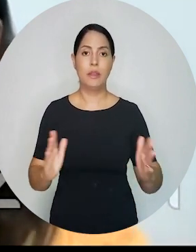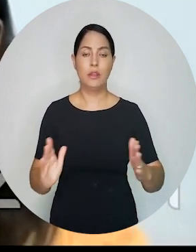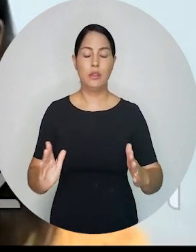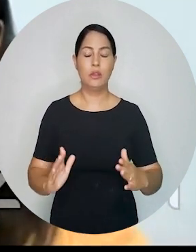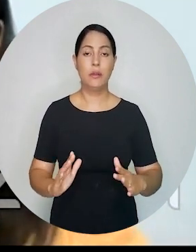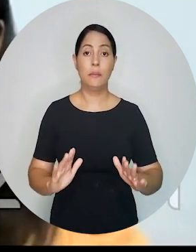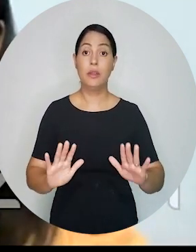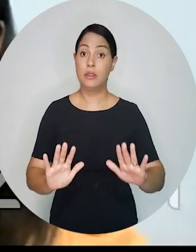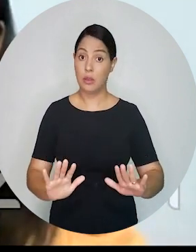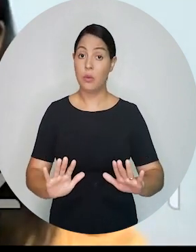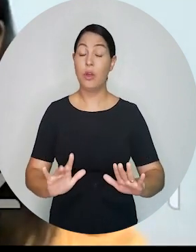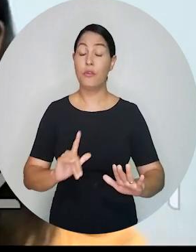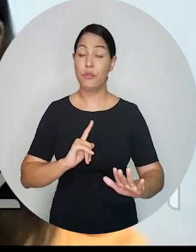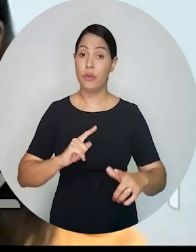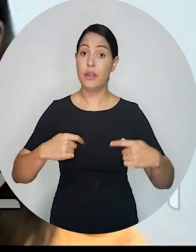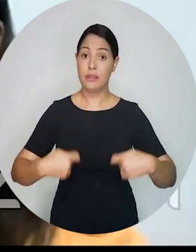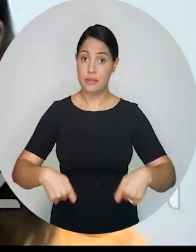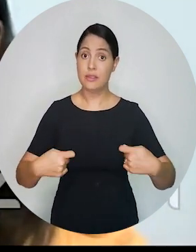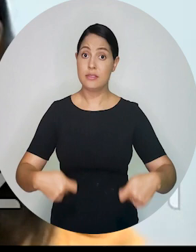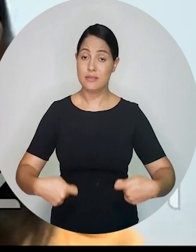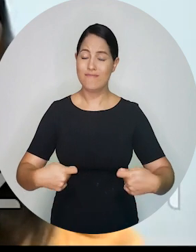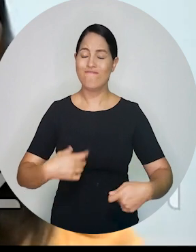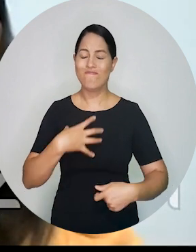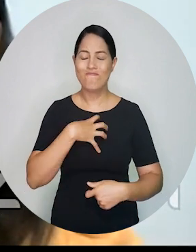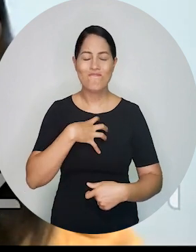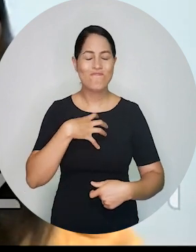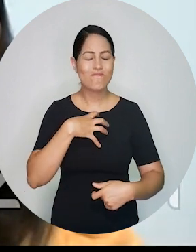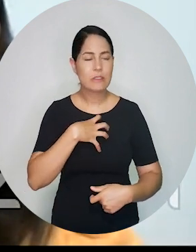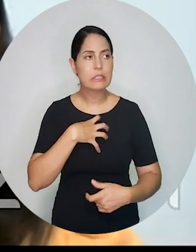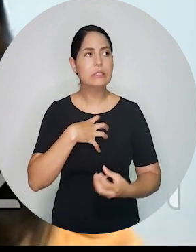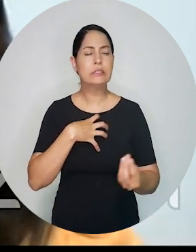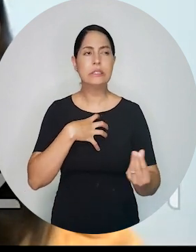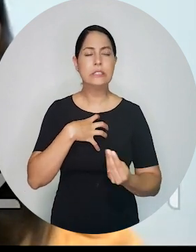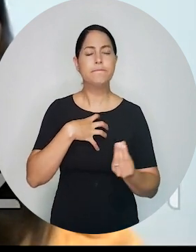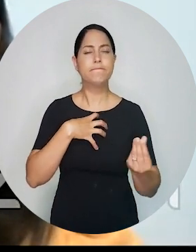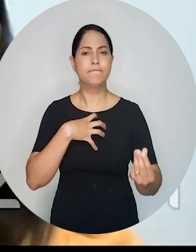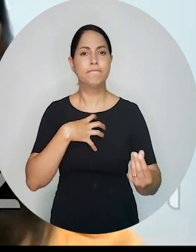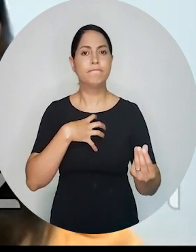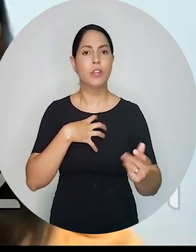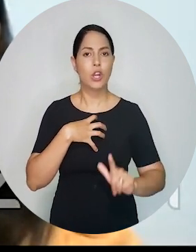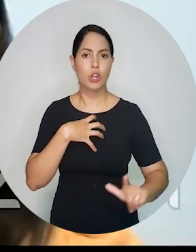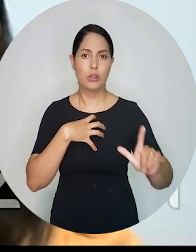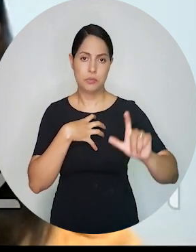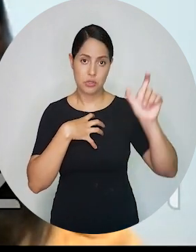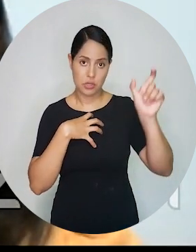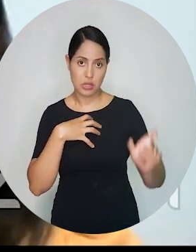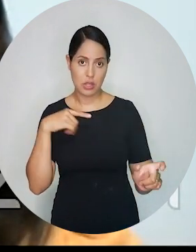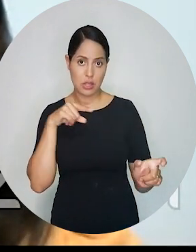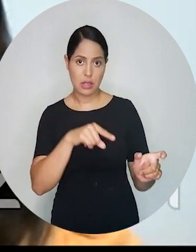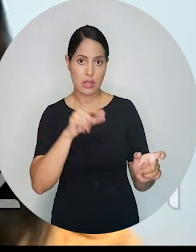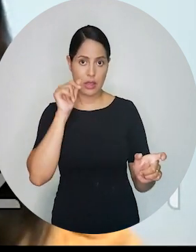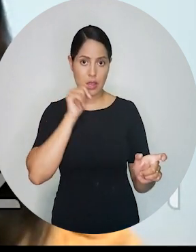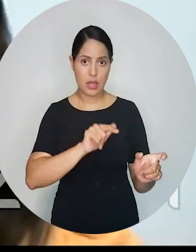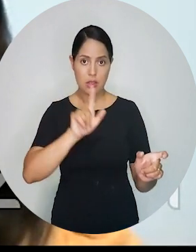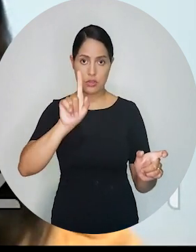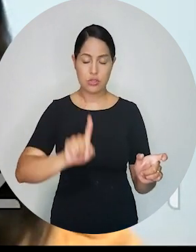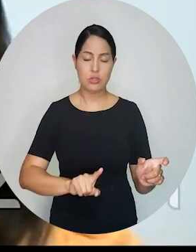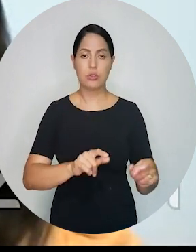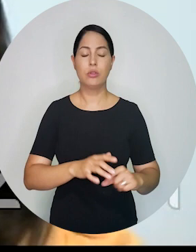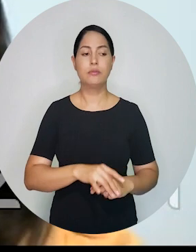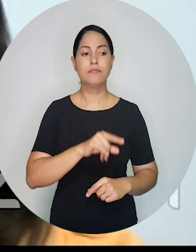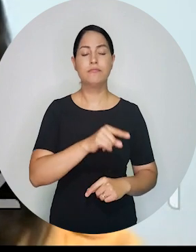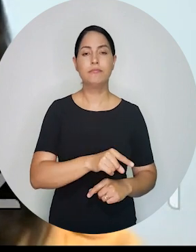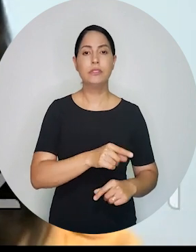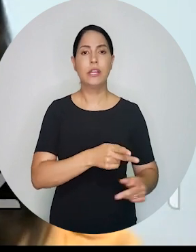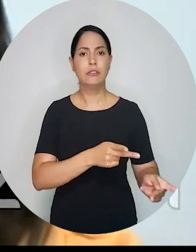foi quando que é a gestora do setor veio e começou a fazer esse